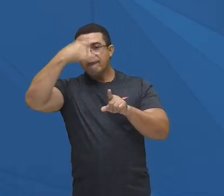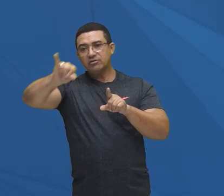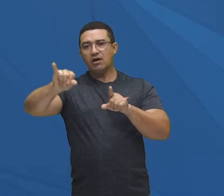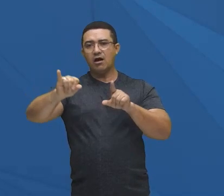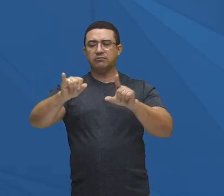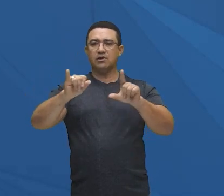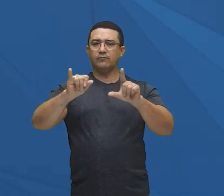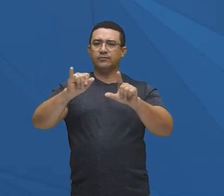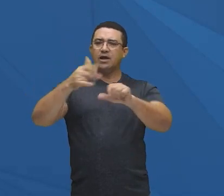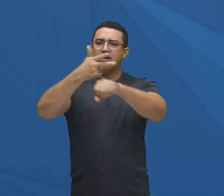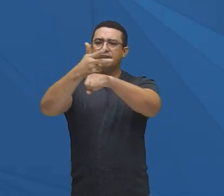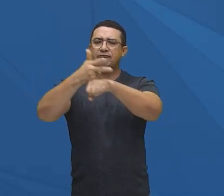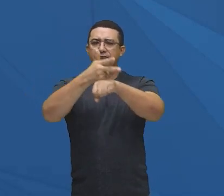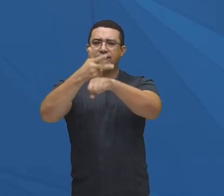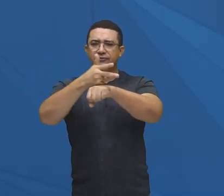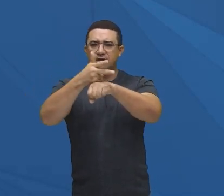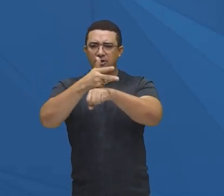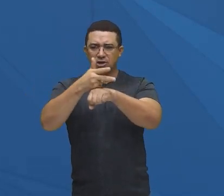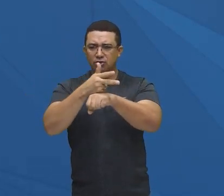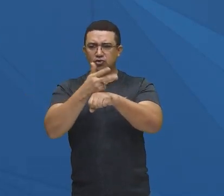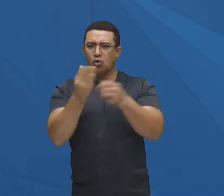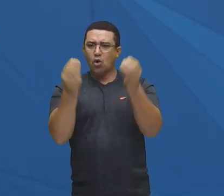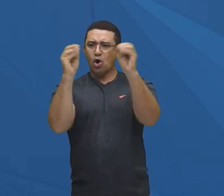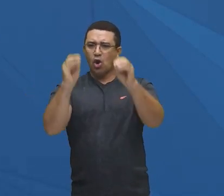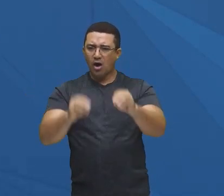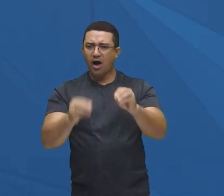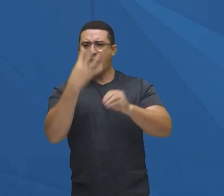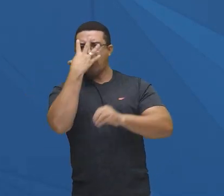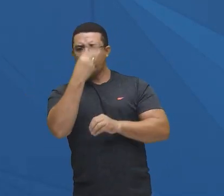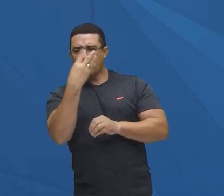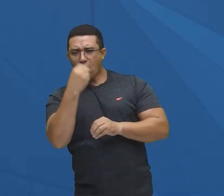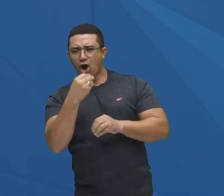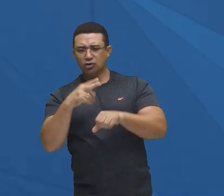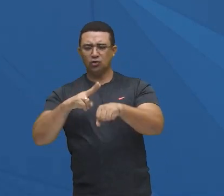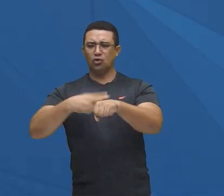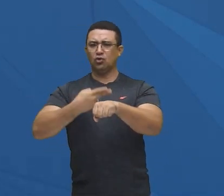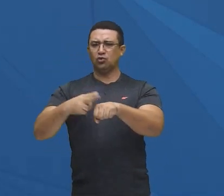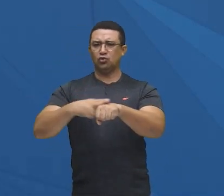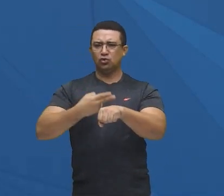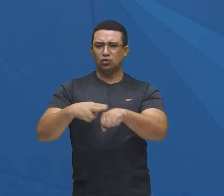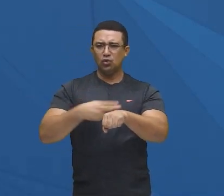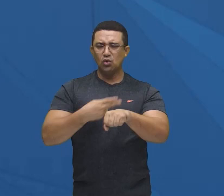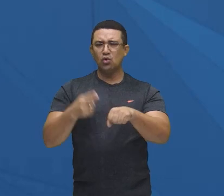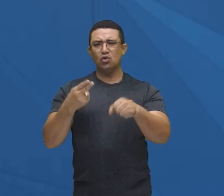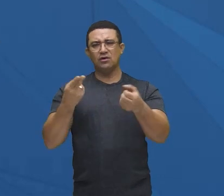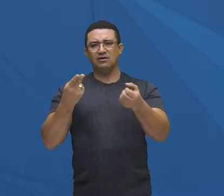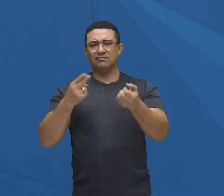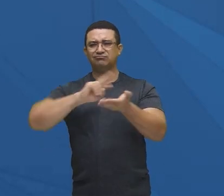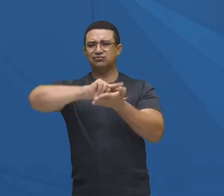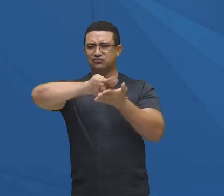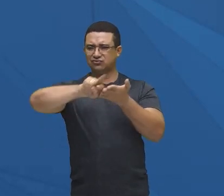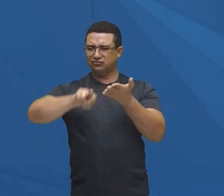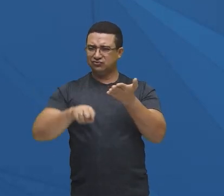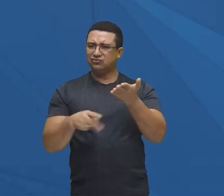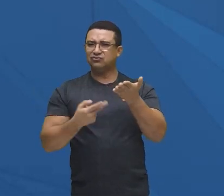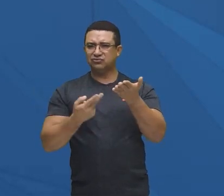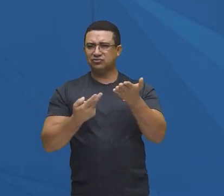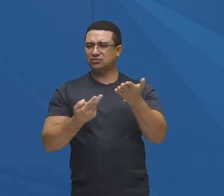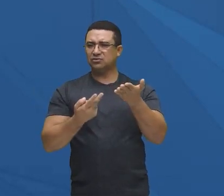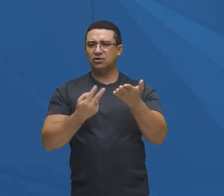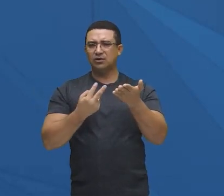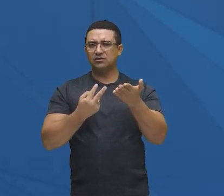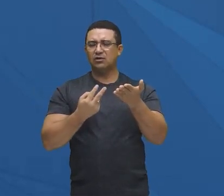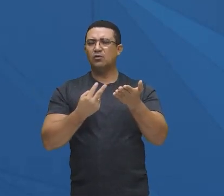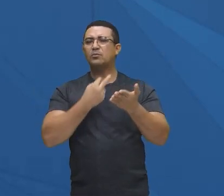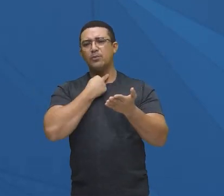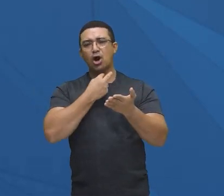a possibilidade de alguém hackear a sua conta, pegar fotos de exposições suas, né? E fazer aí a divulgação sem sua autorização.